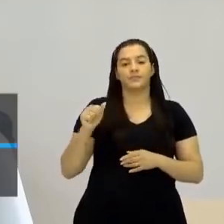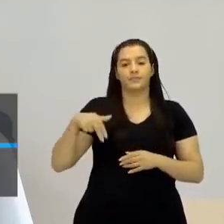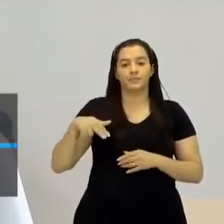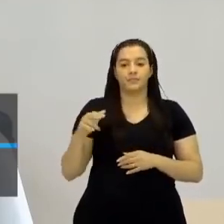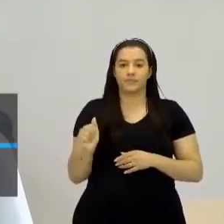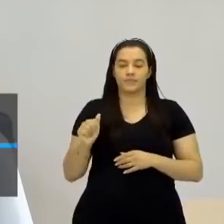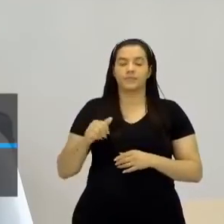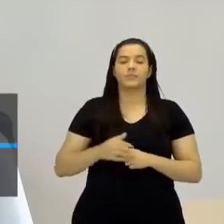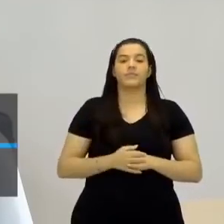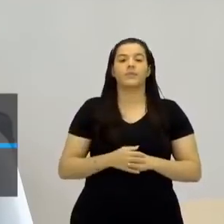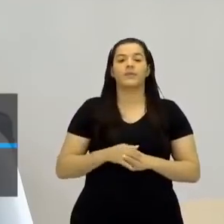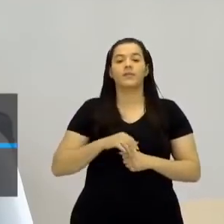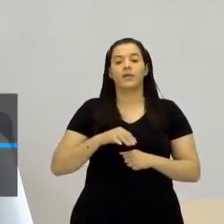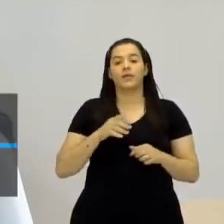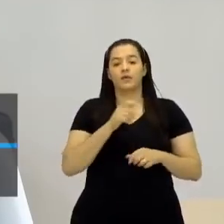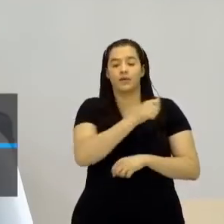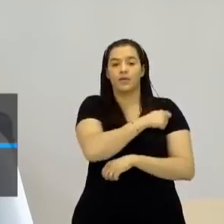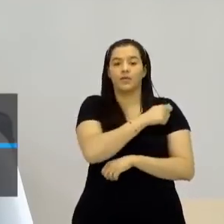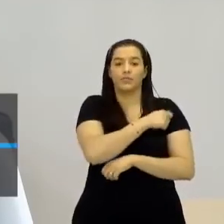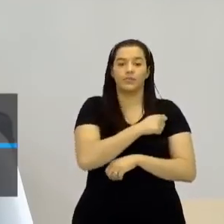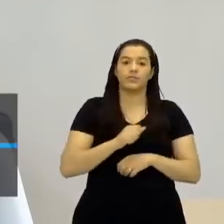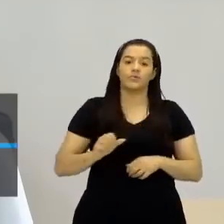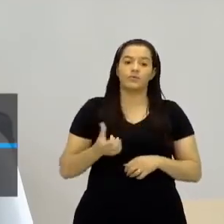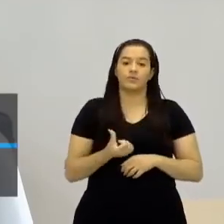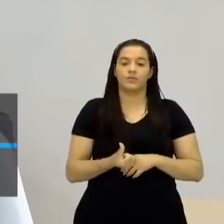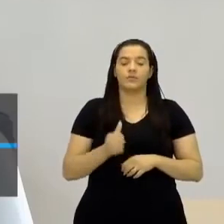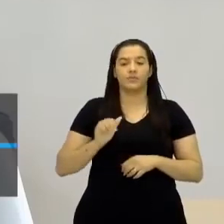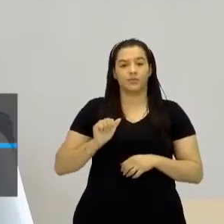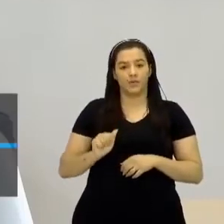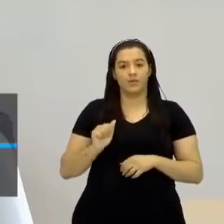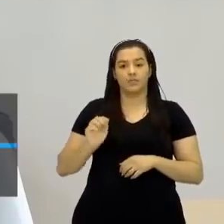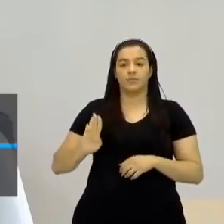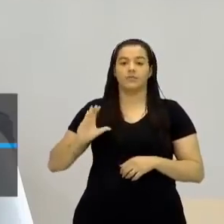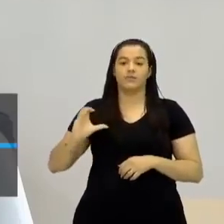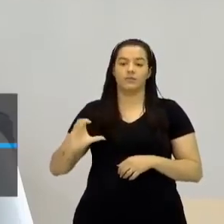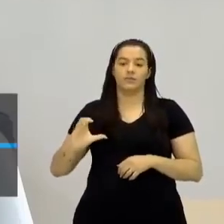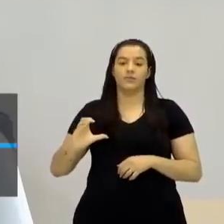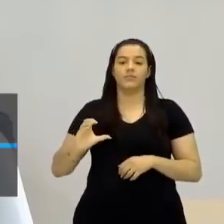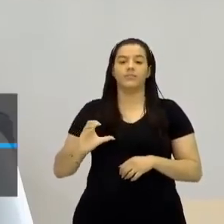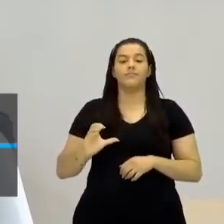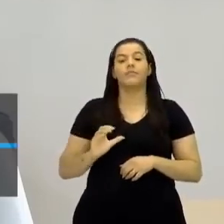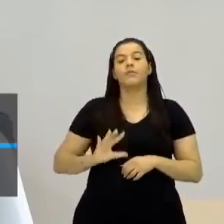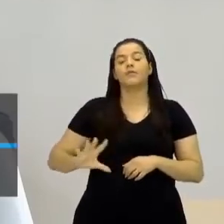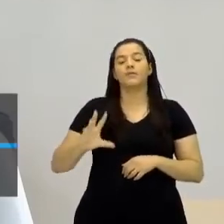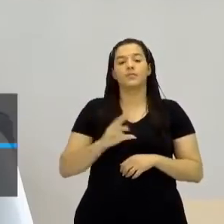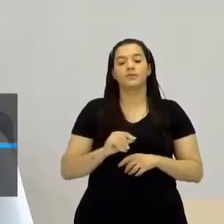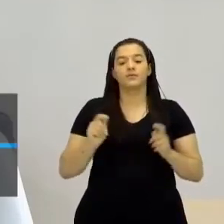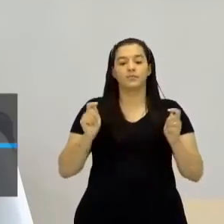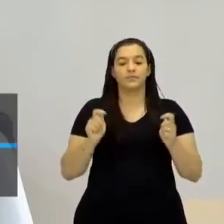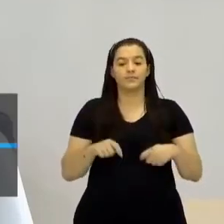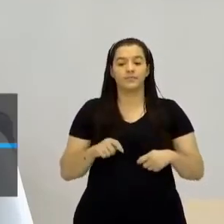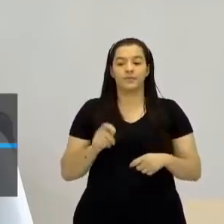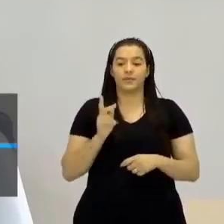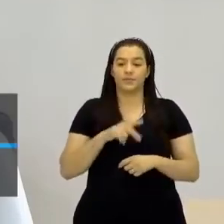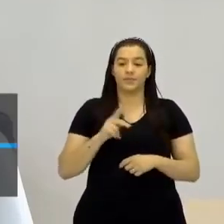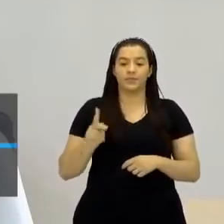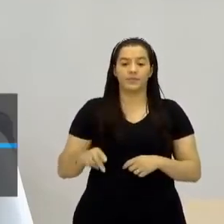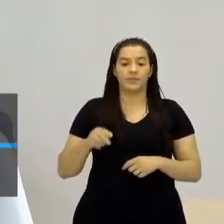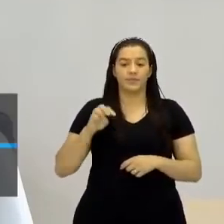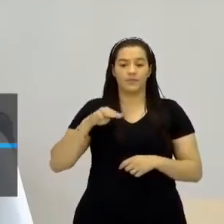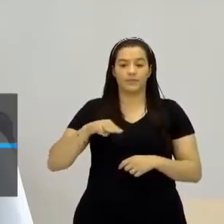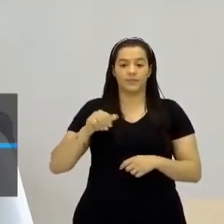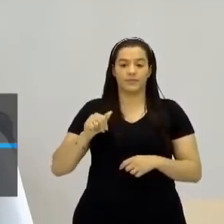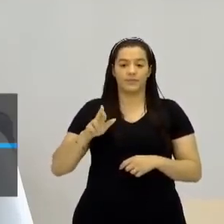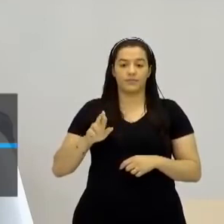Cuevas Guimarães. Temos os alunos do 6º ABC de lá da escola Orlandia, já li essa hoje. Tem a professora